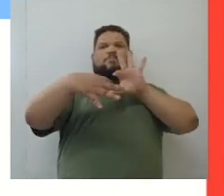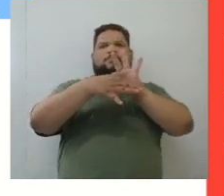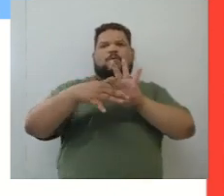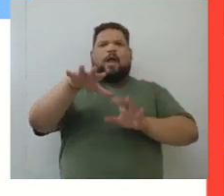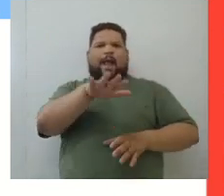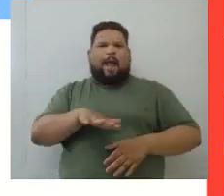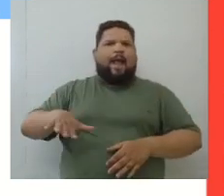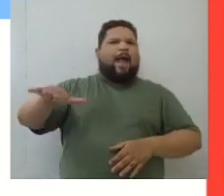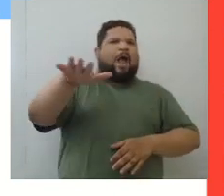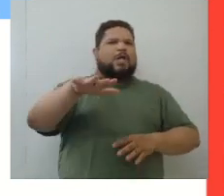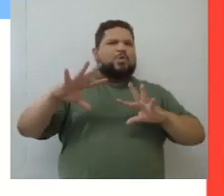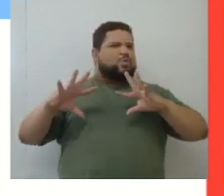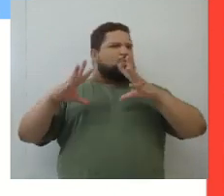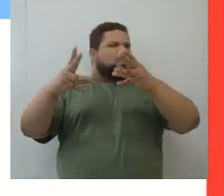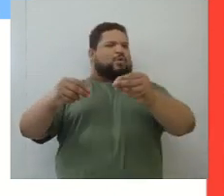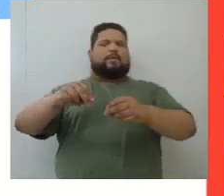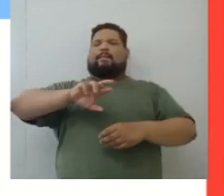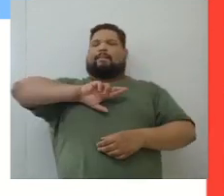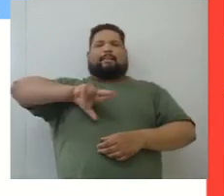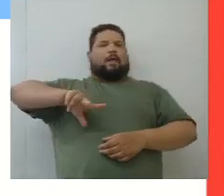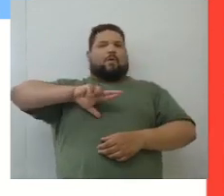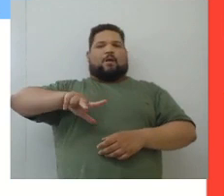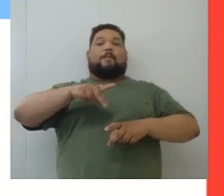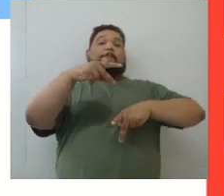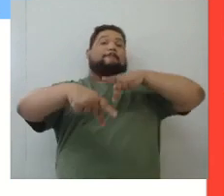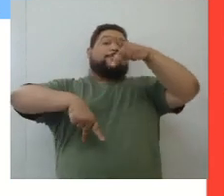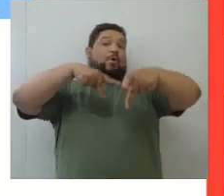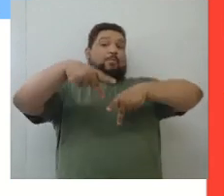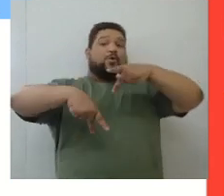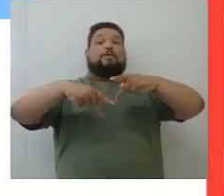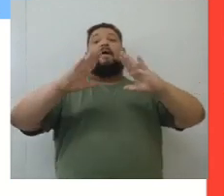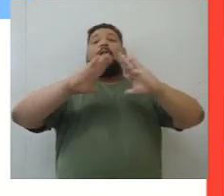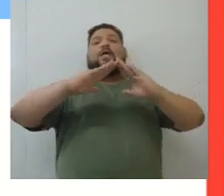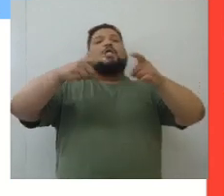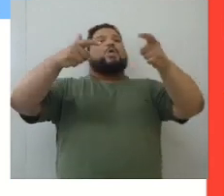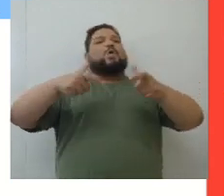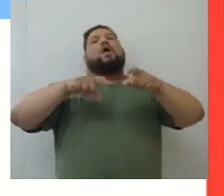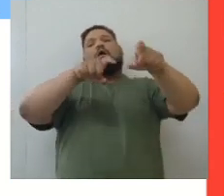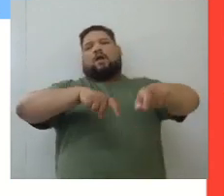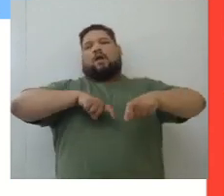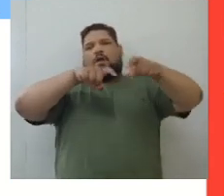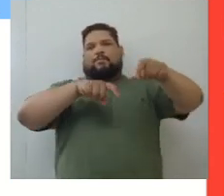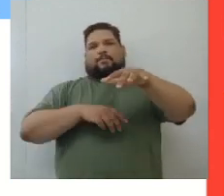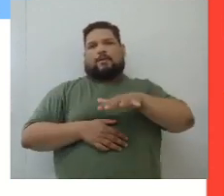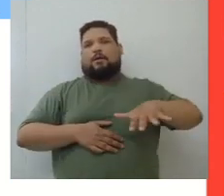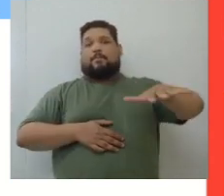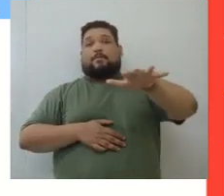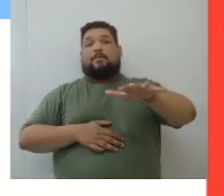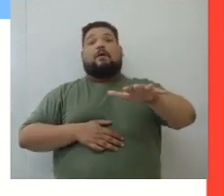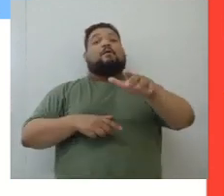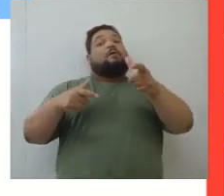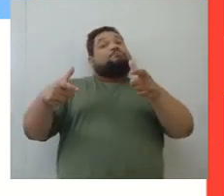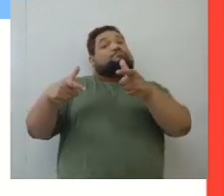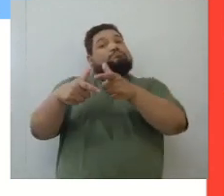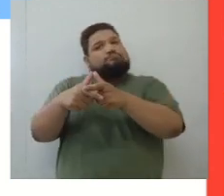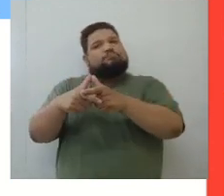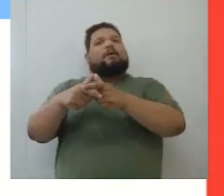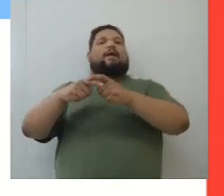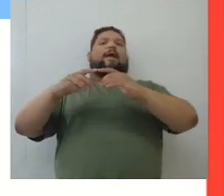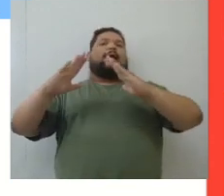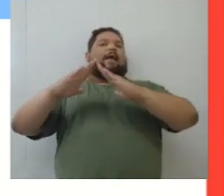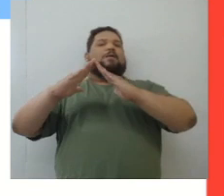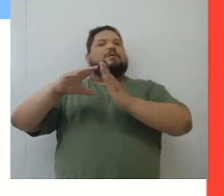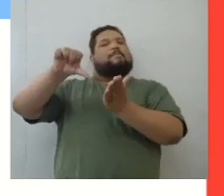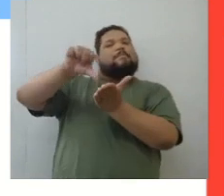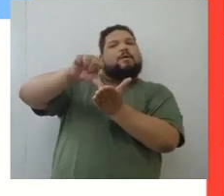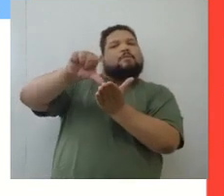do território. Então, boa parte da população ela vivia no campo. Uma parte inferior vivia nesse